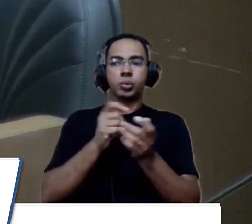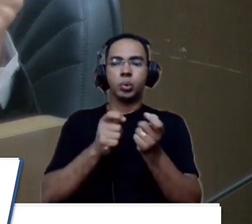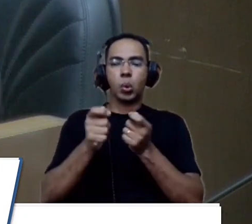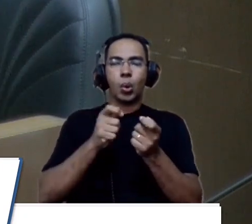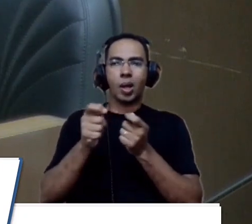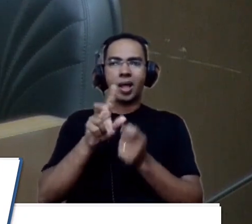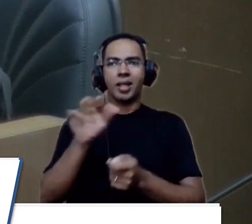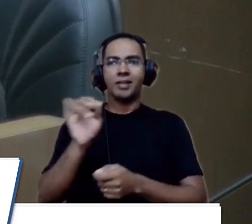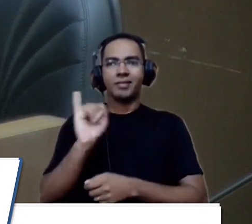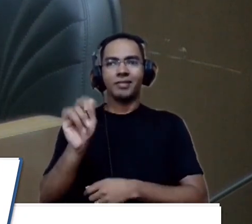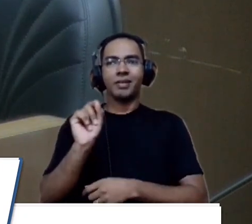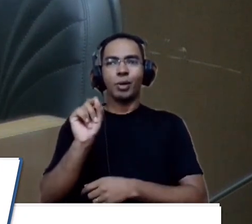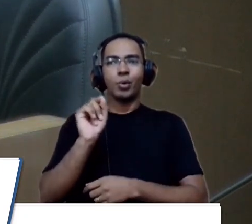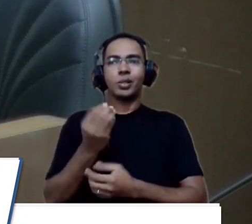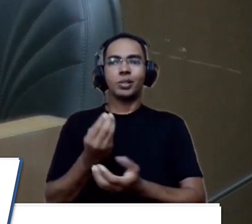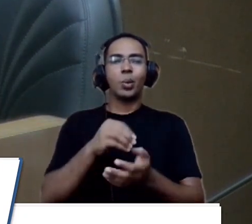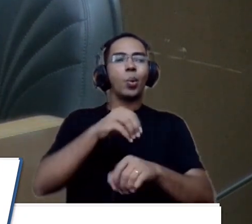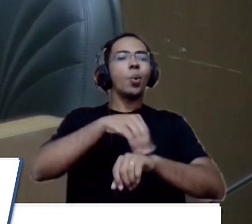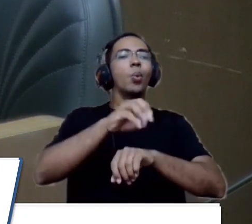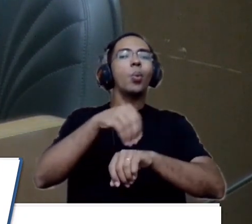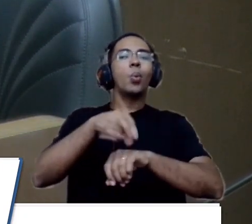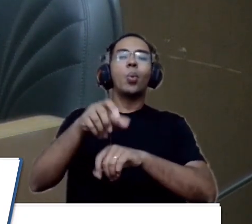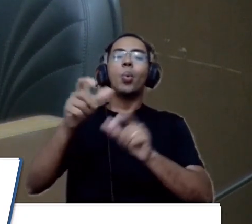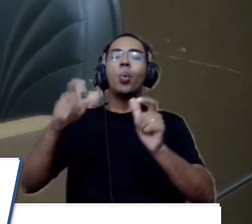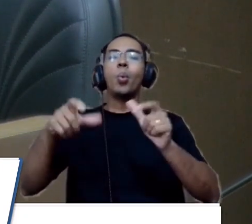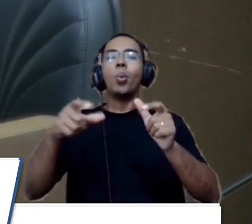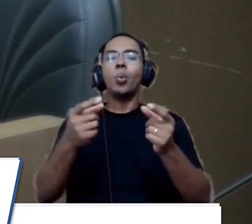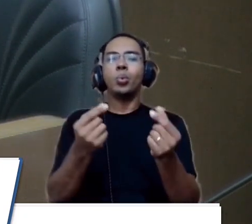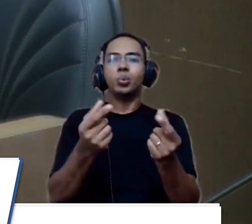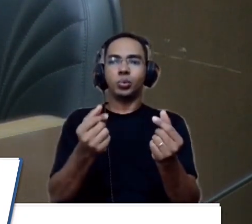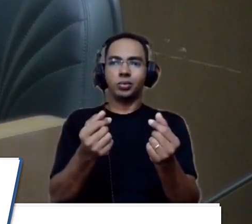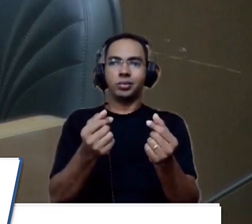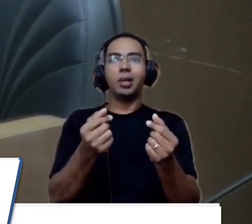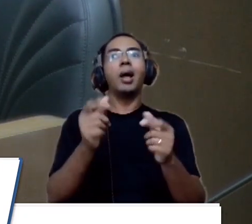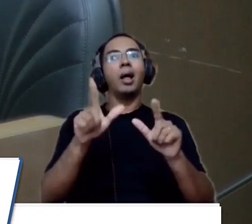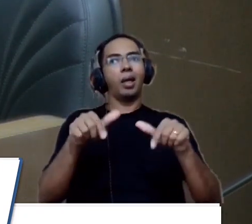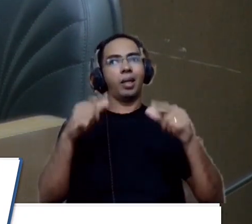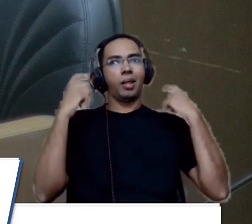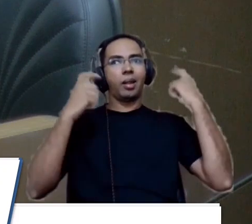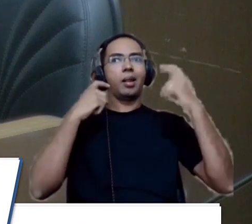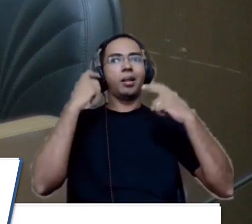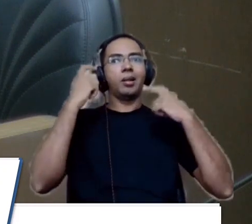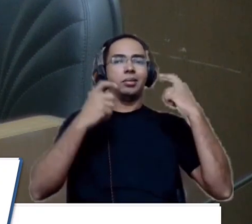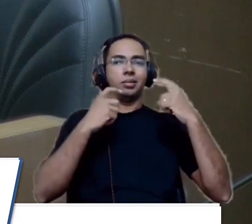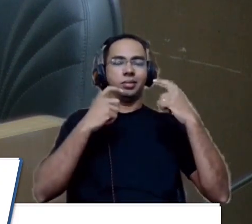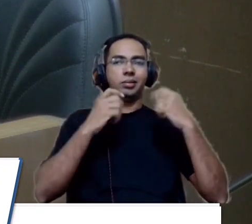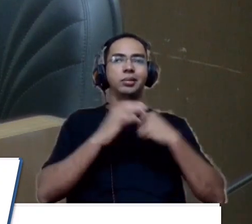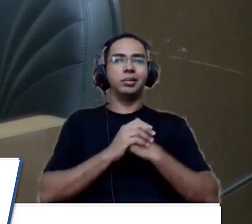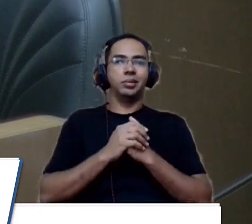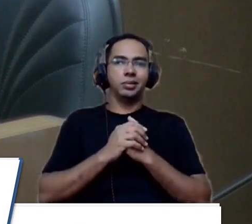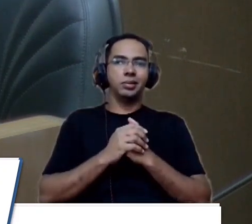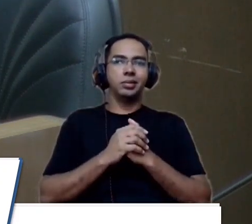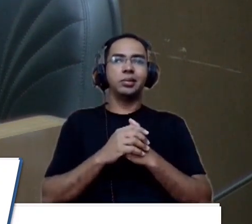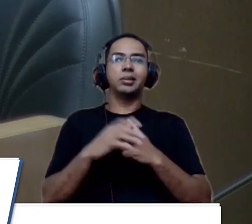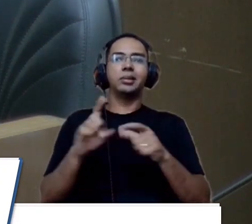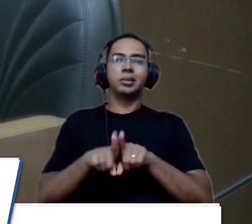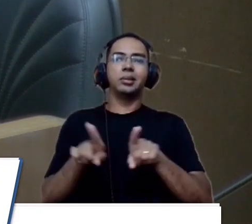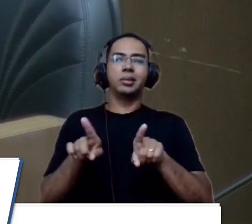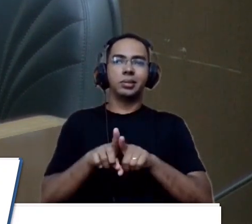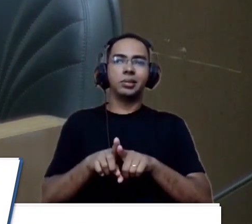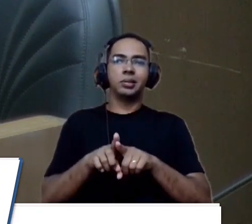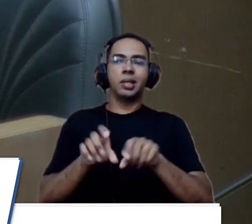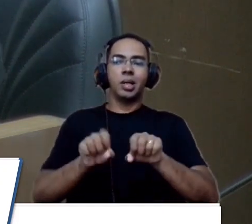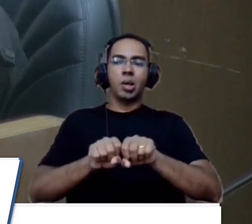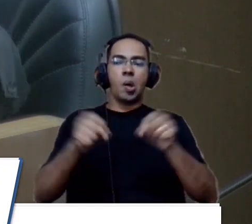é que vai determinar para onde que vai e isso é preocupante. E com a quebra do Pacto